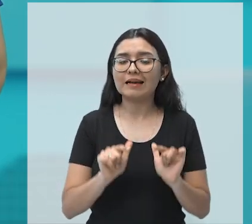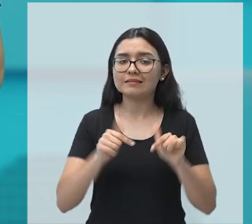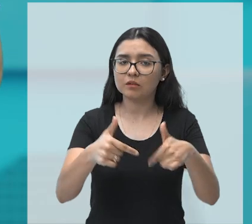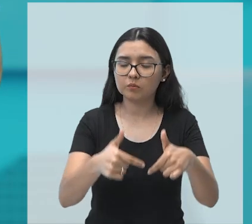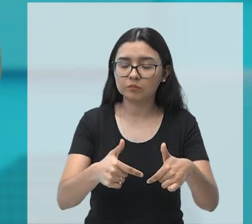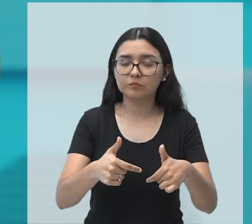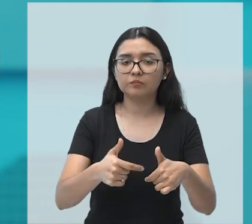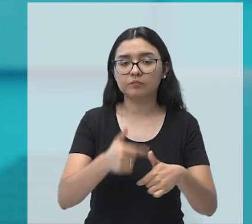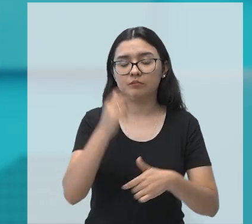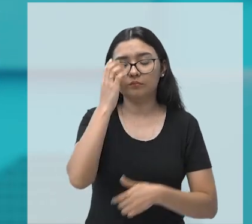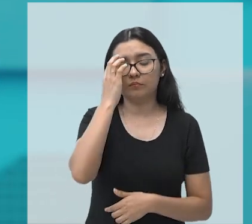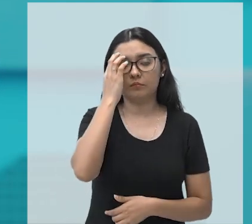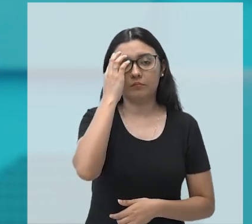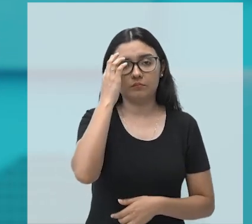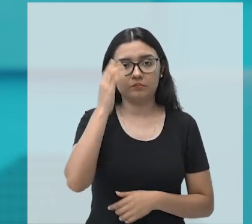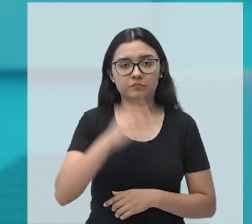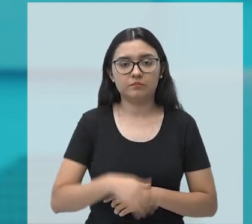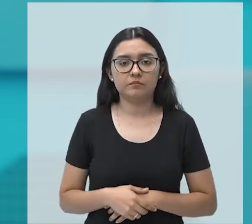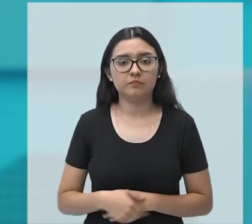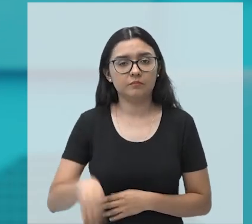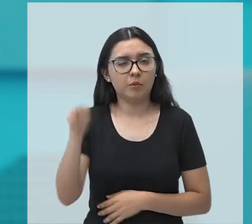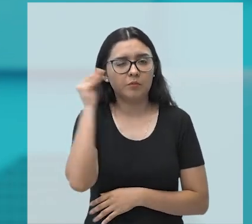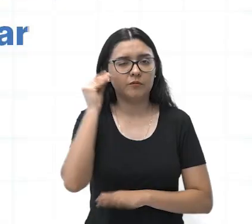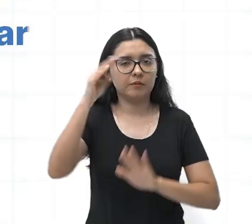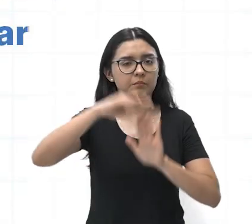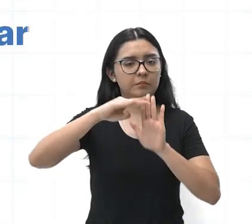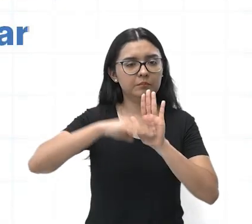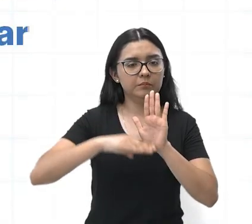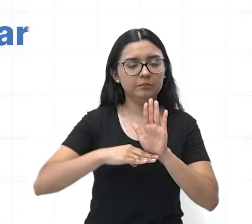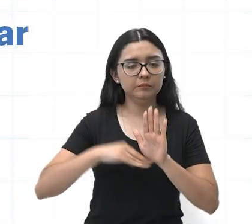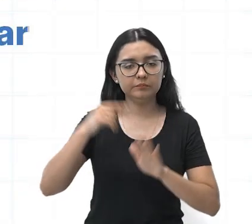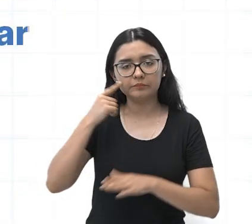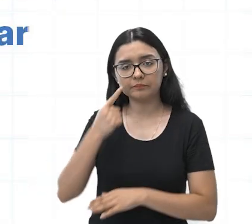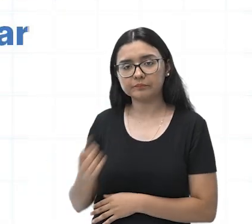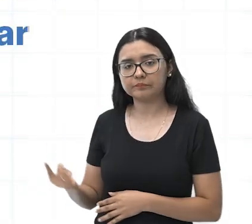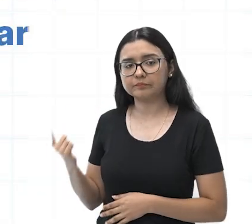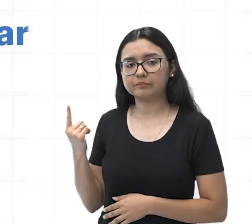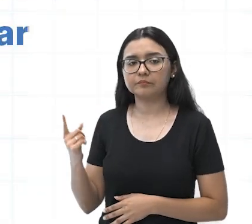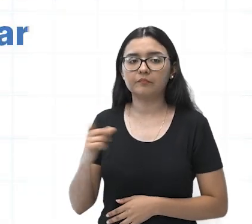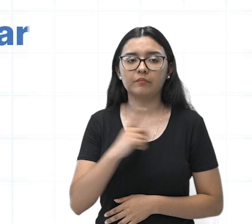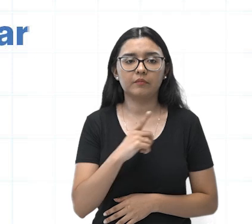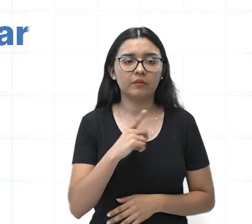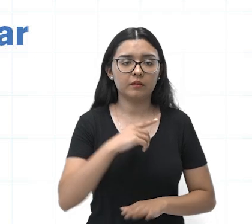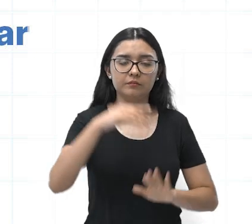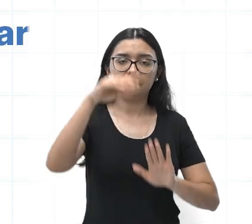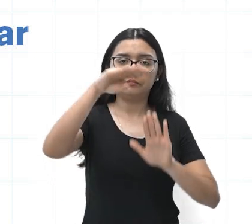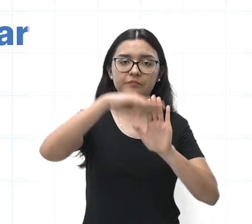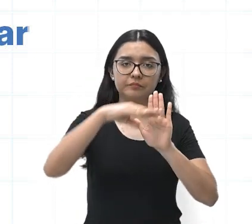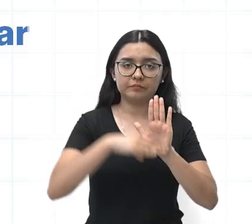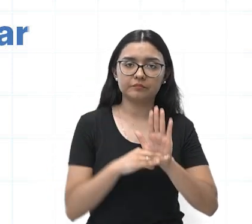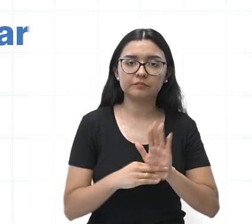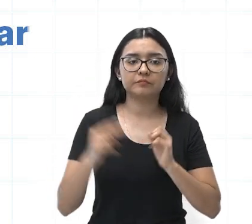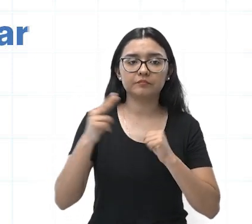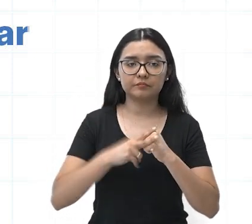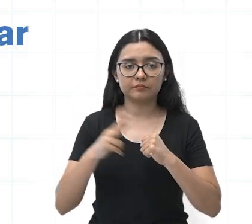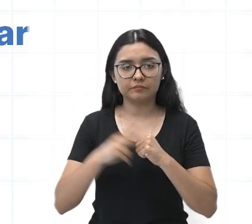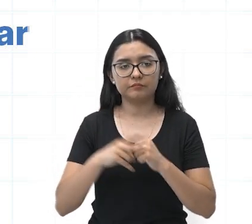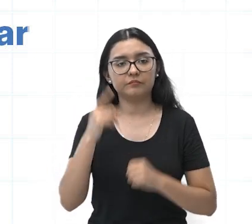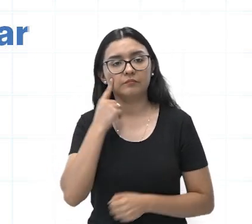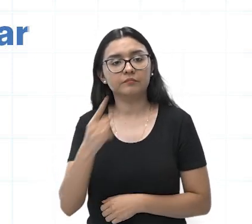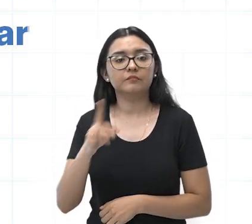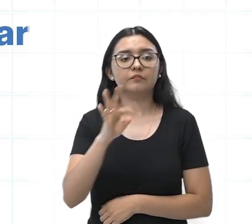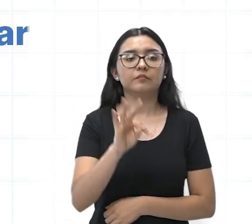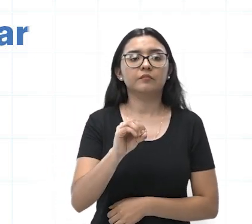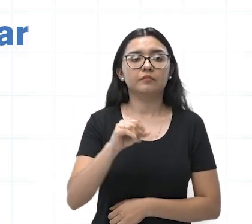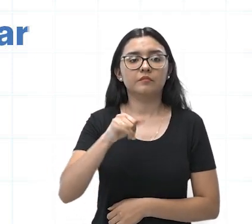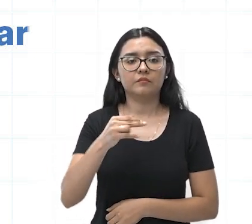ação feita pelo sujeito. Vamos olhar essa lista? Então, verb list, lista de verbos. Nós temos to jump,